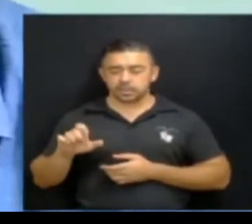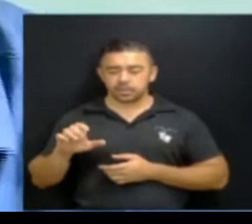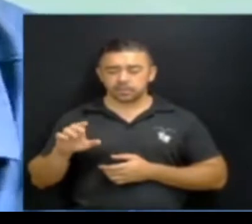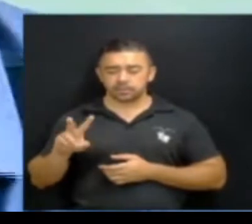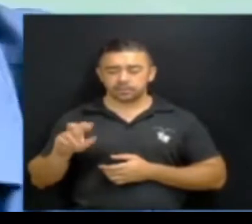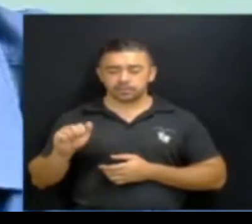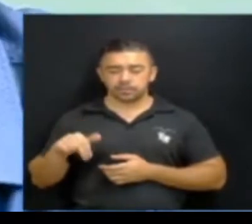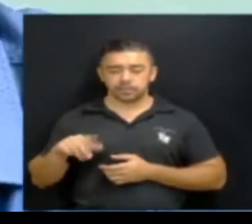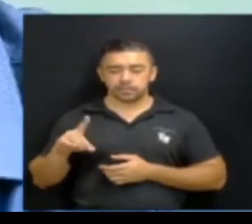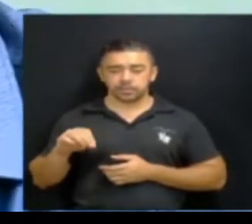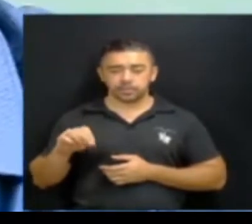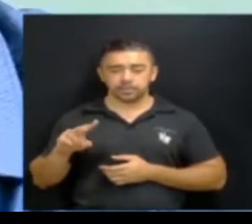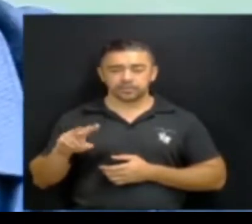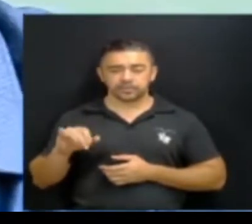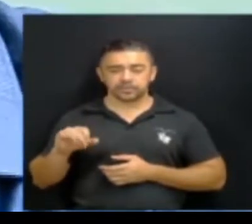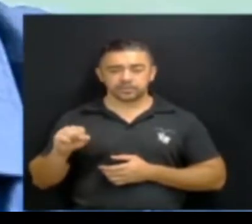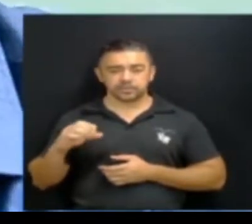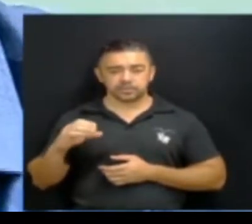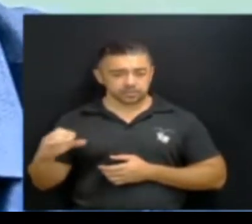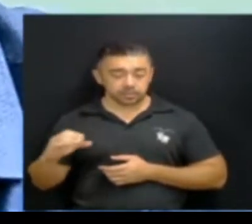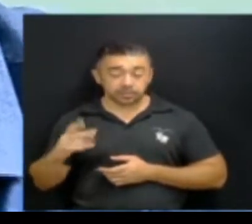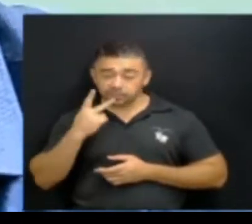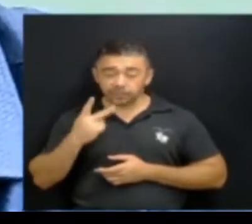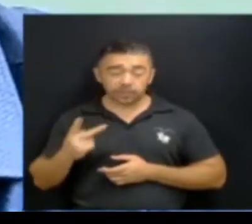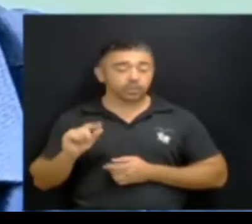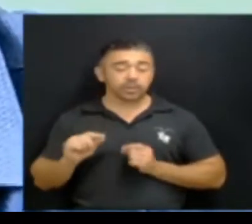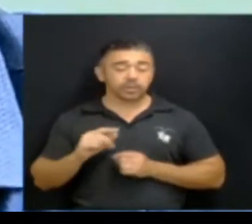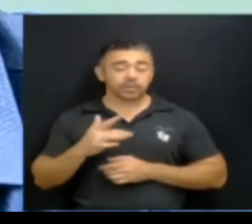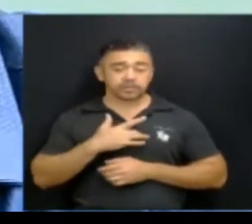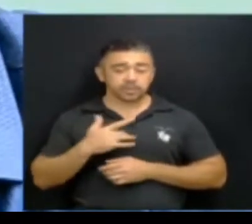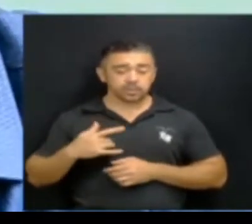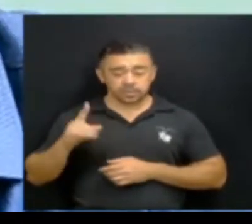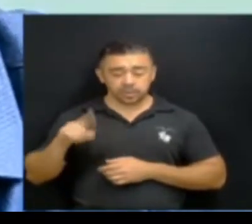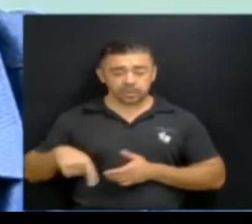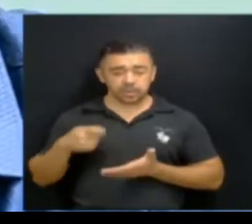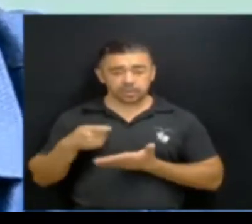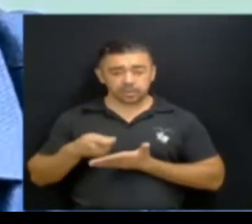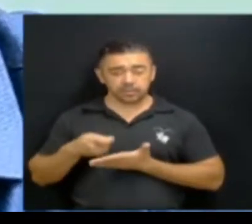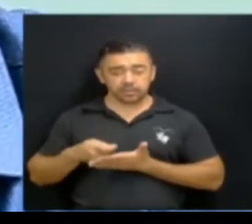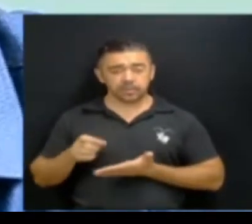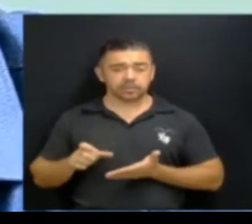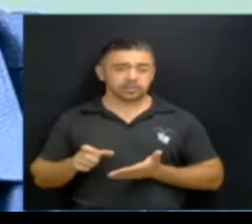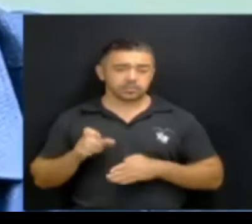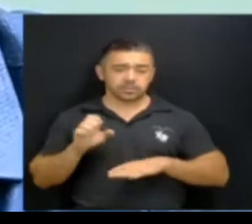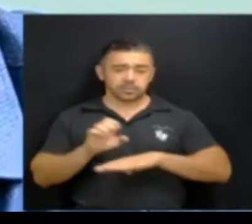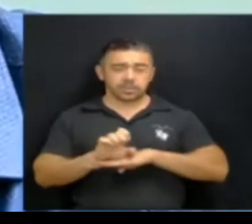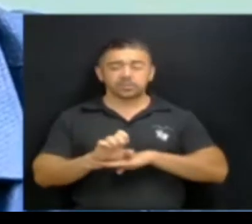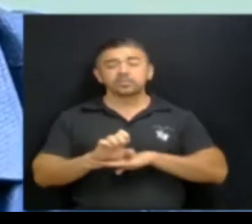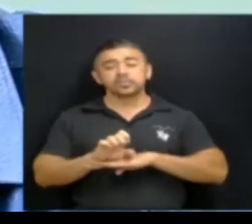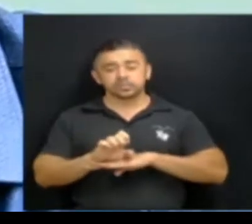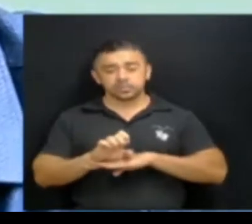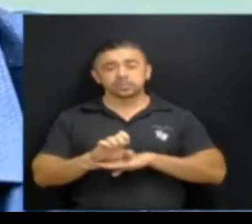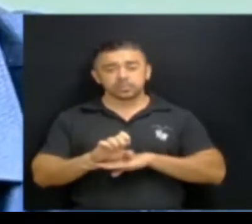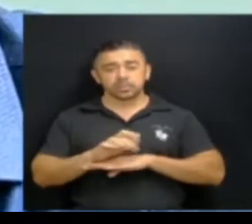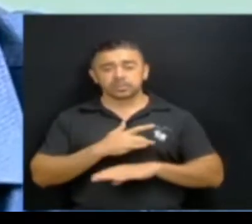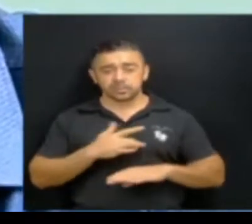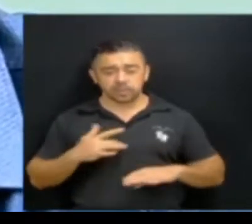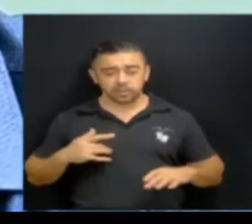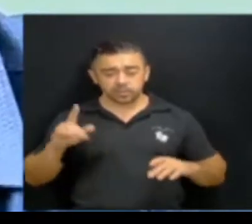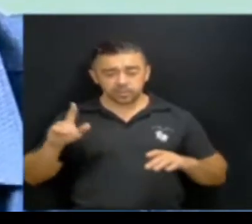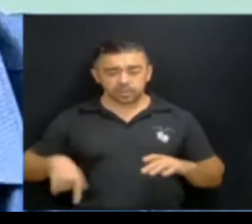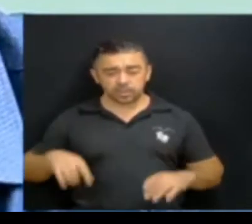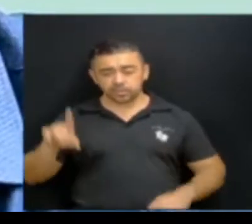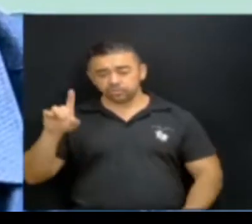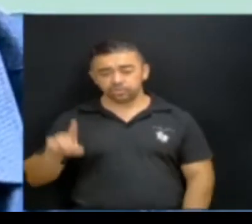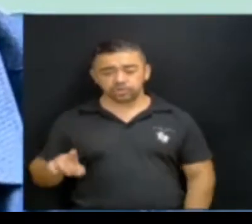no STF? Na decisão, o ministro ressaltou que a saúde é um dever do Estado. Nunca é demais recordar que a saúde, segundo a Constituição, é um direito